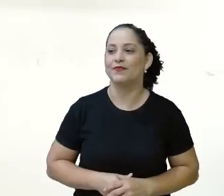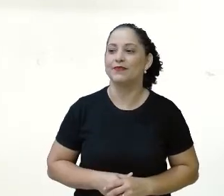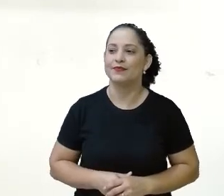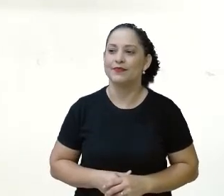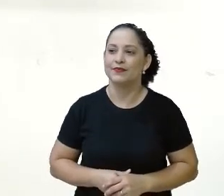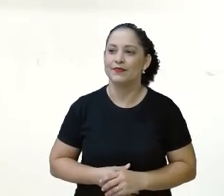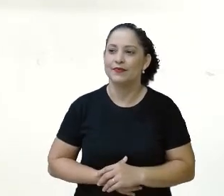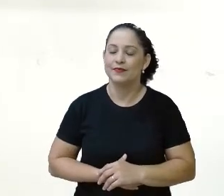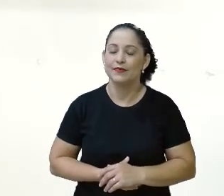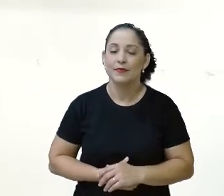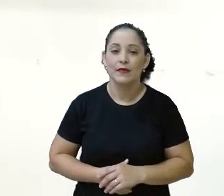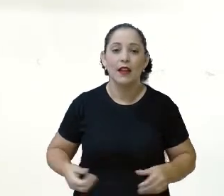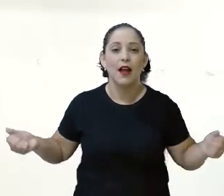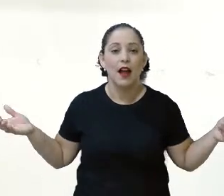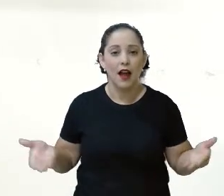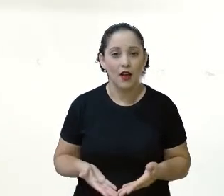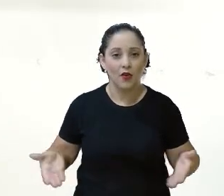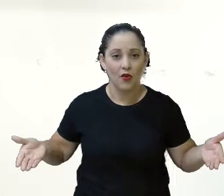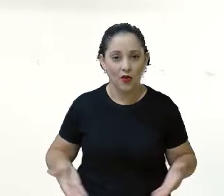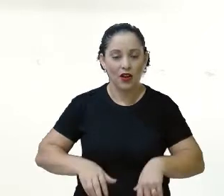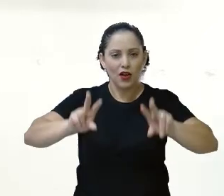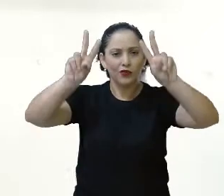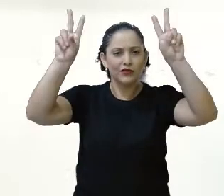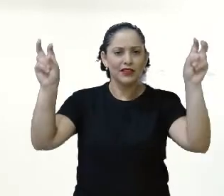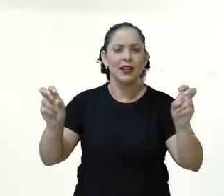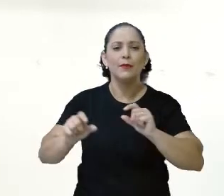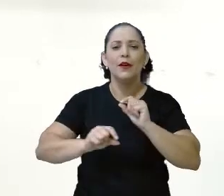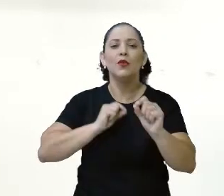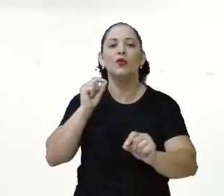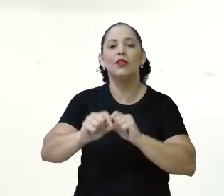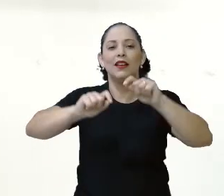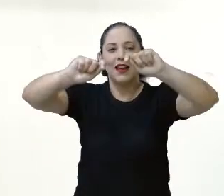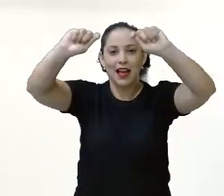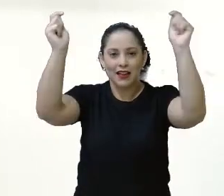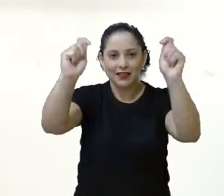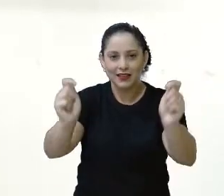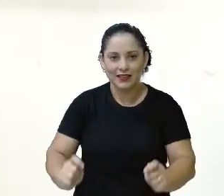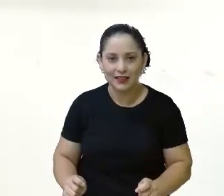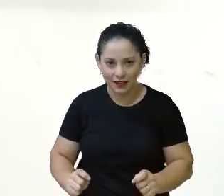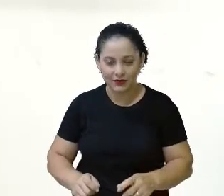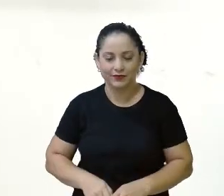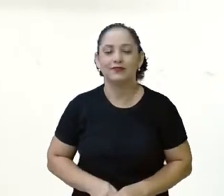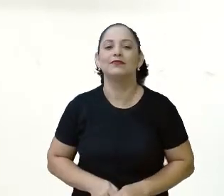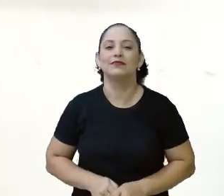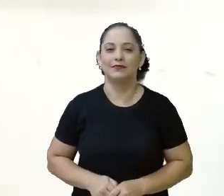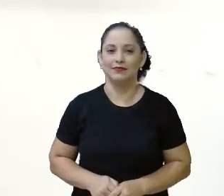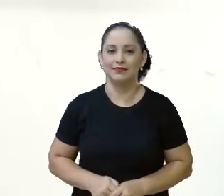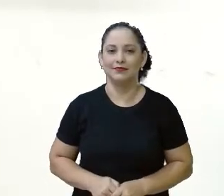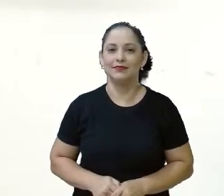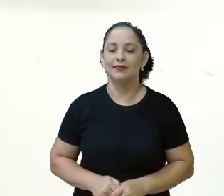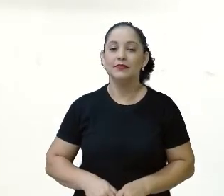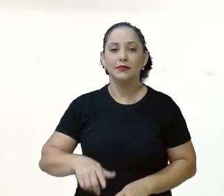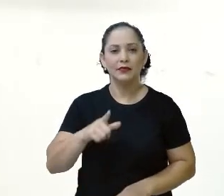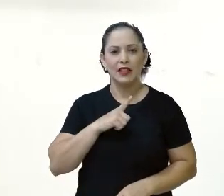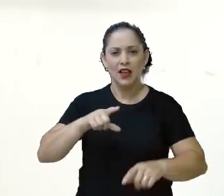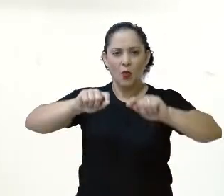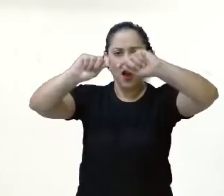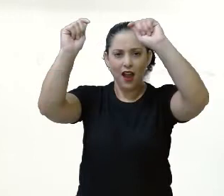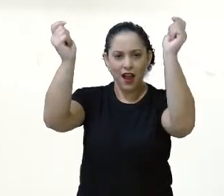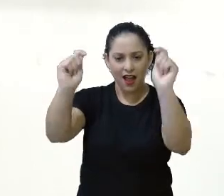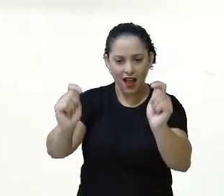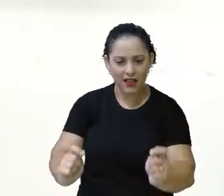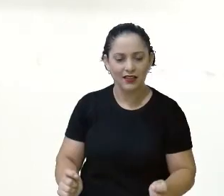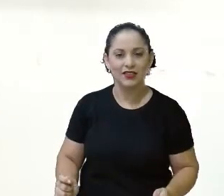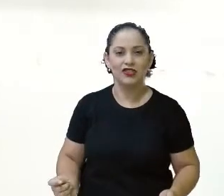da gastronomia. Agora eu vou falar do artesanato. Artesanato, aquela arte que é